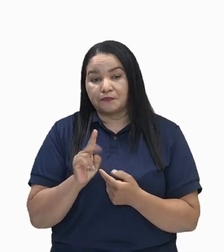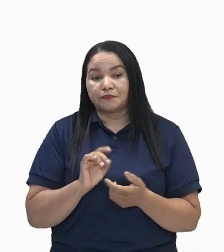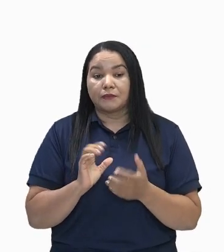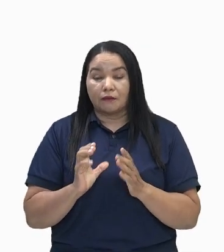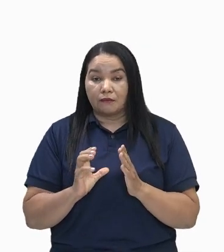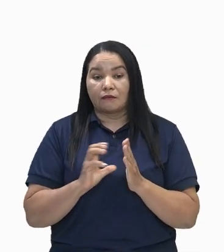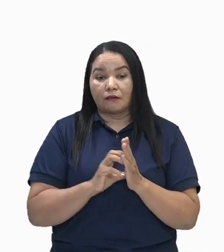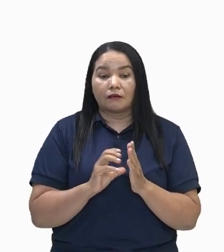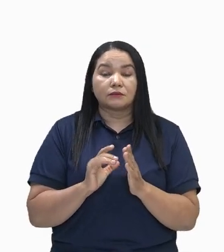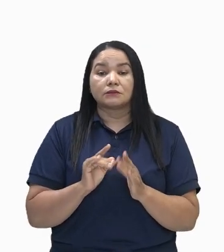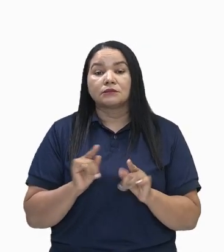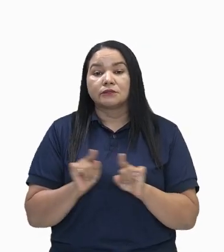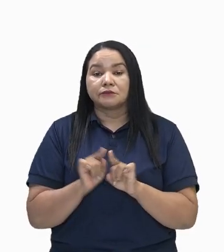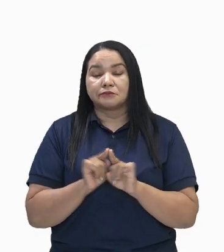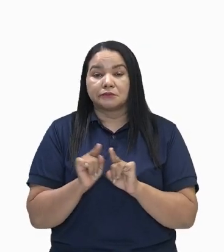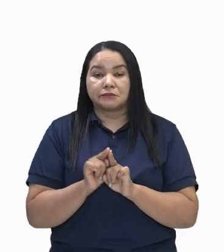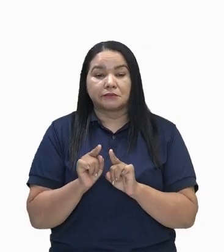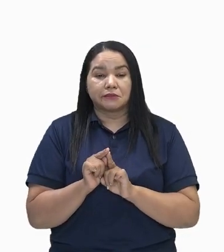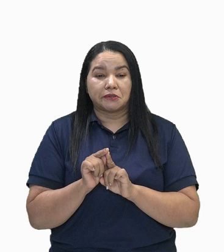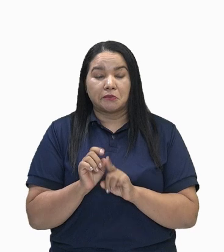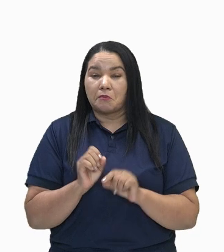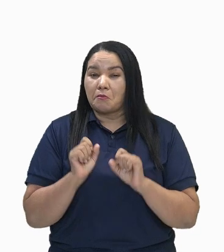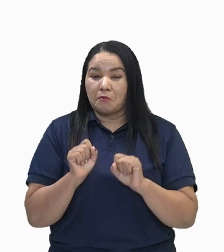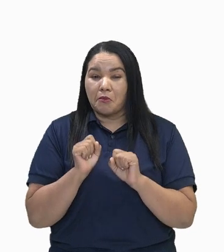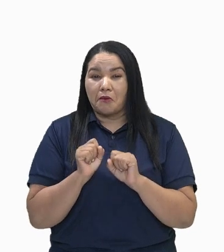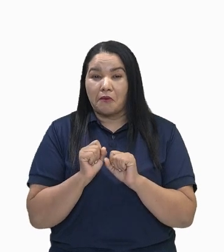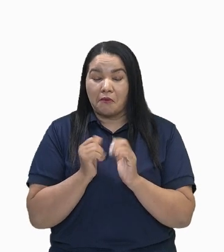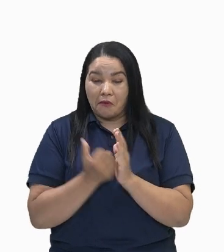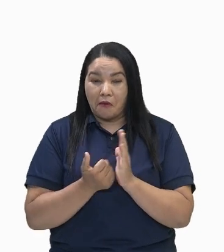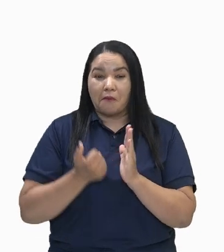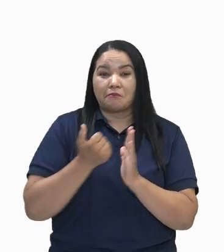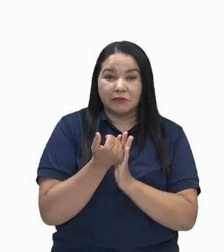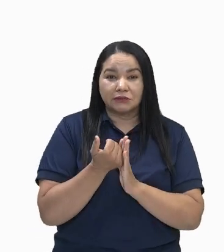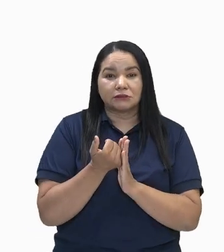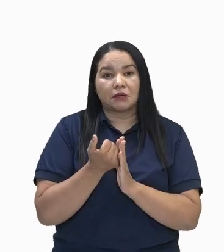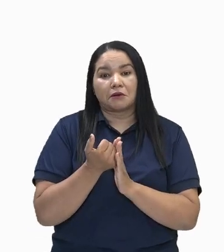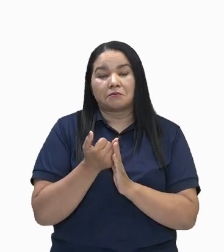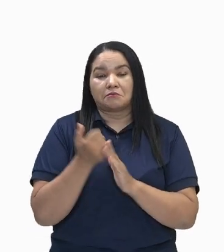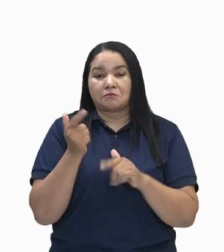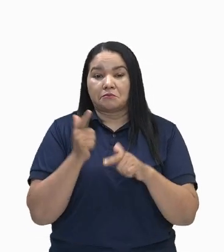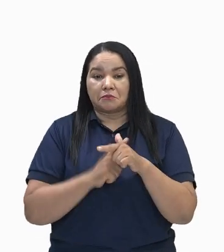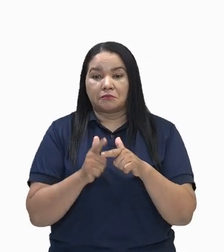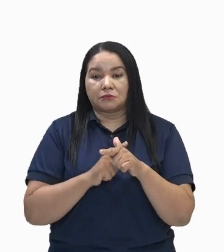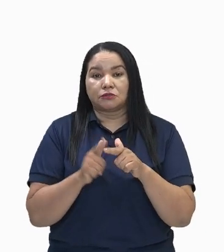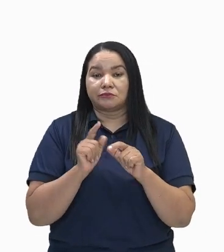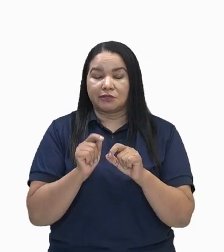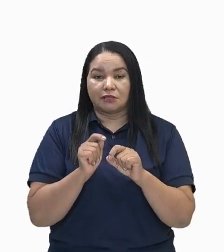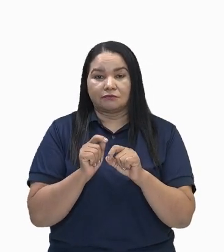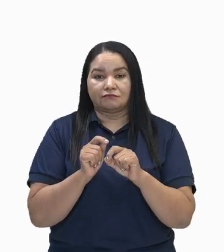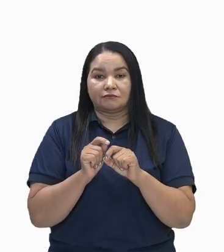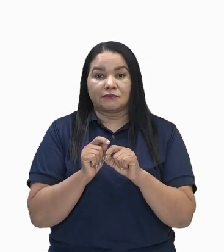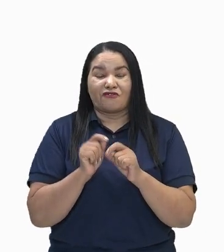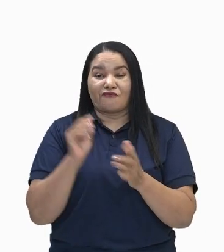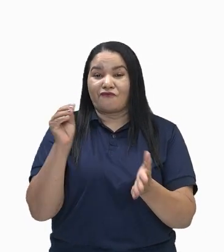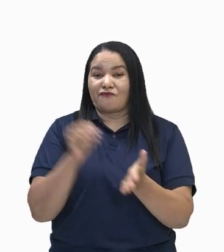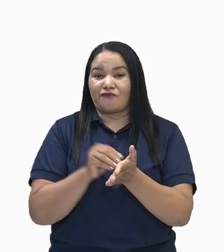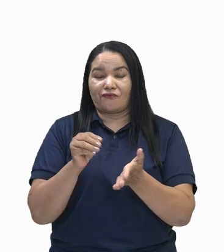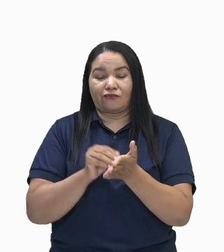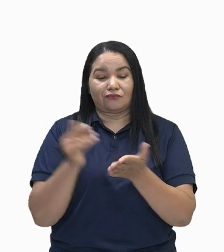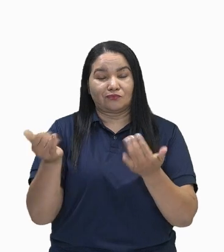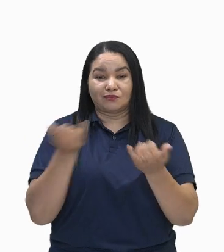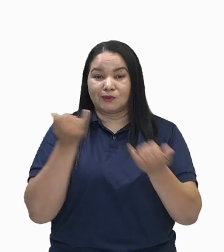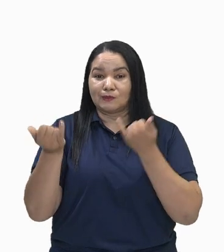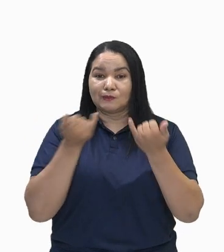A primeira fator que contribui para o aumento de casos, a falta de informação